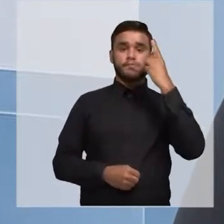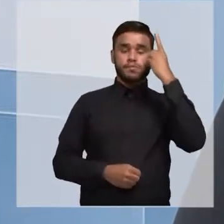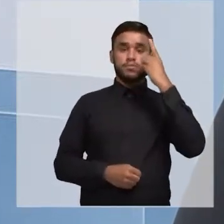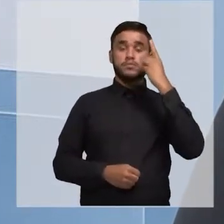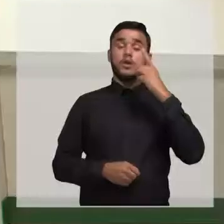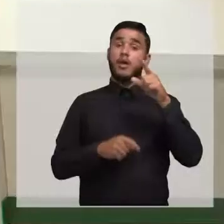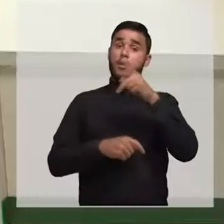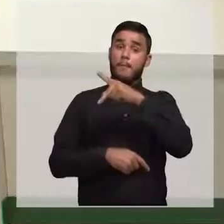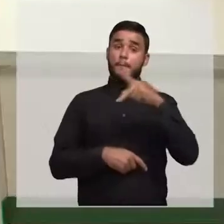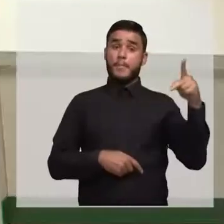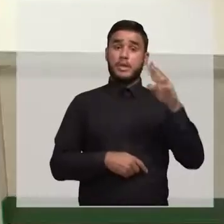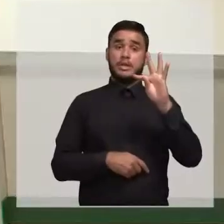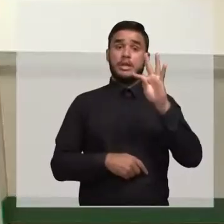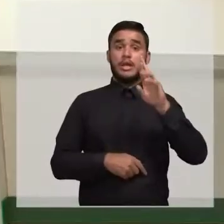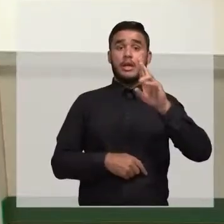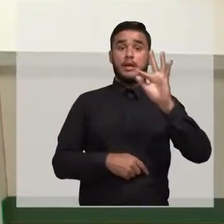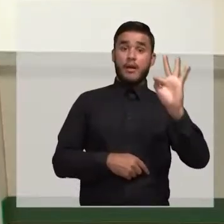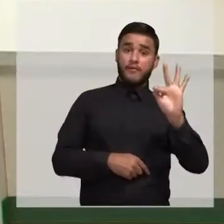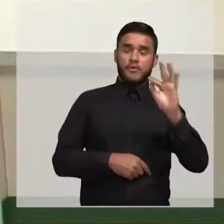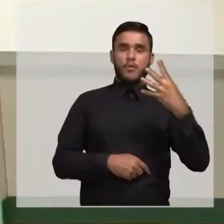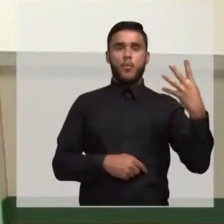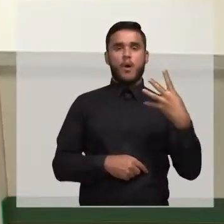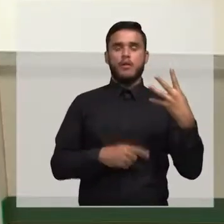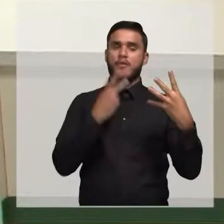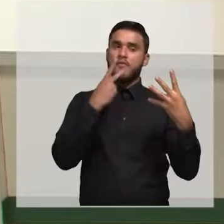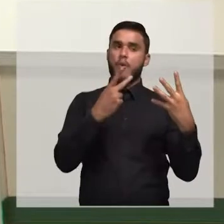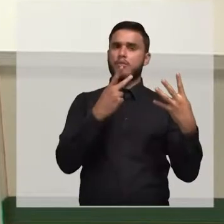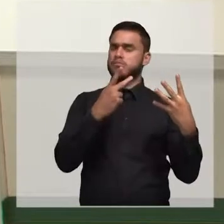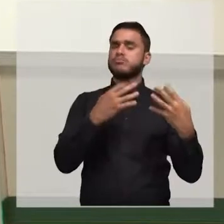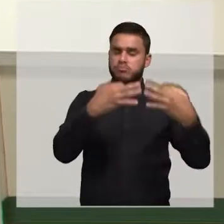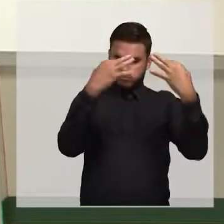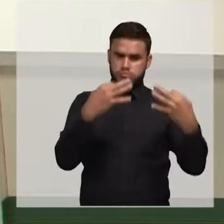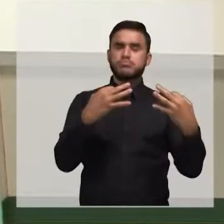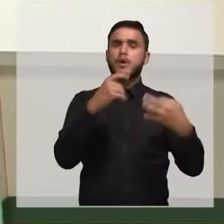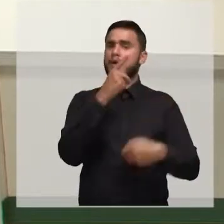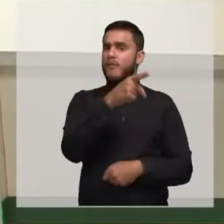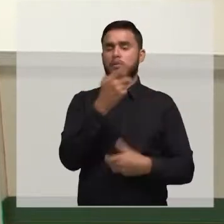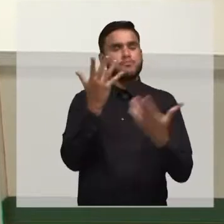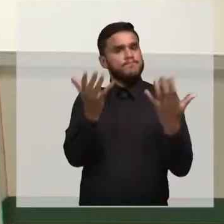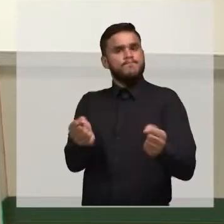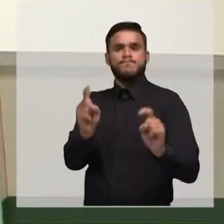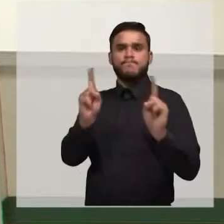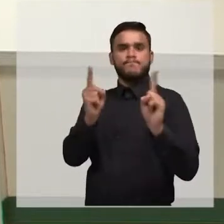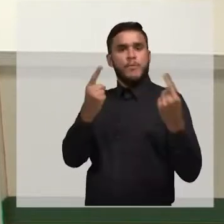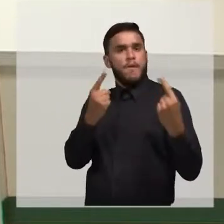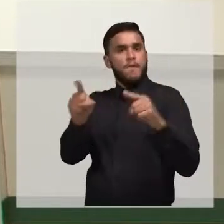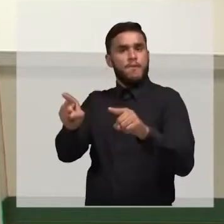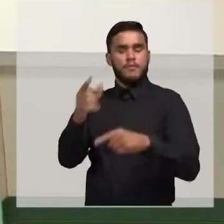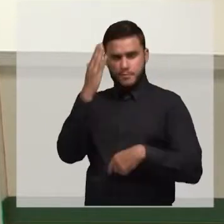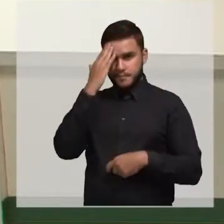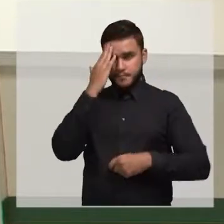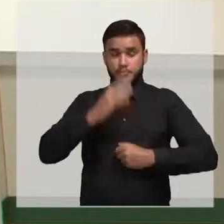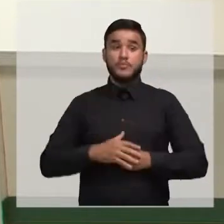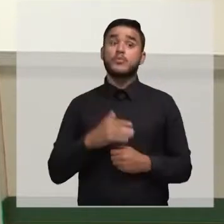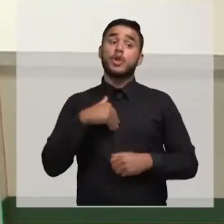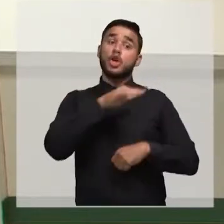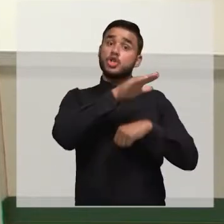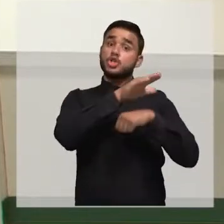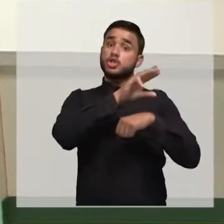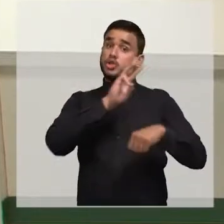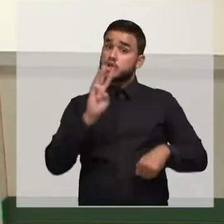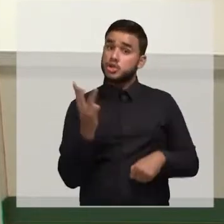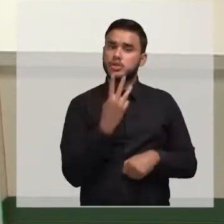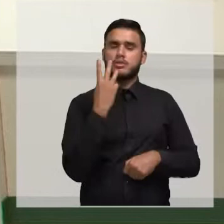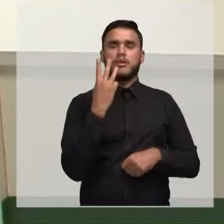do TRF4, que foi a decisão final. Todos os três estão intimados a